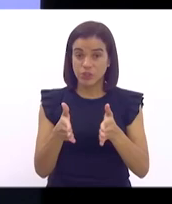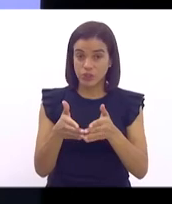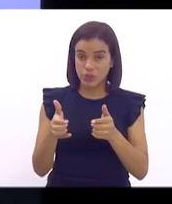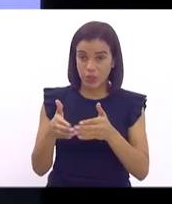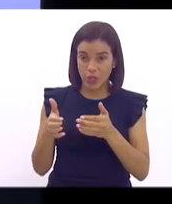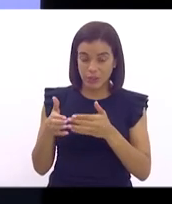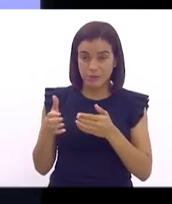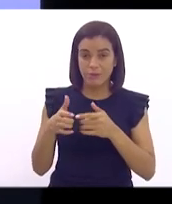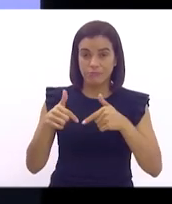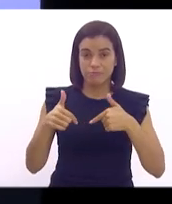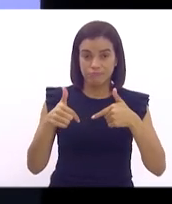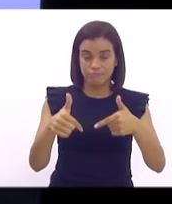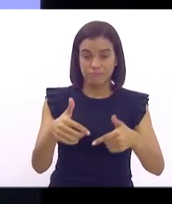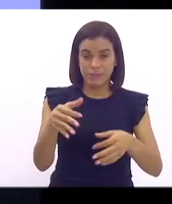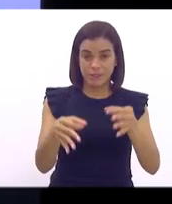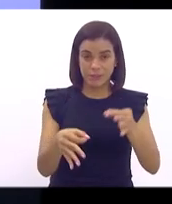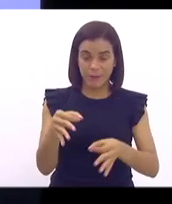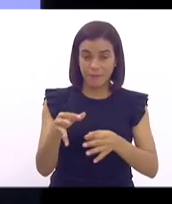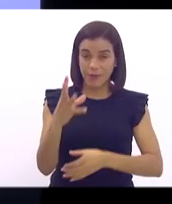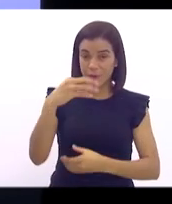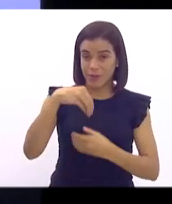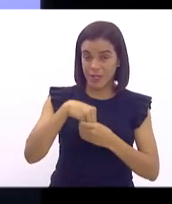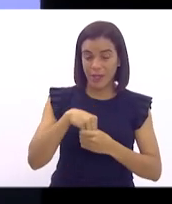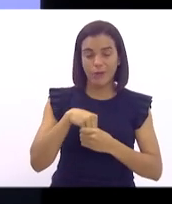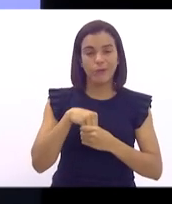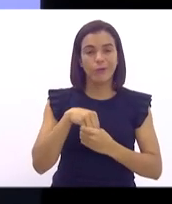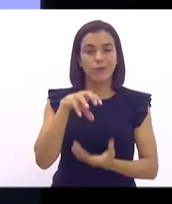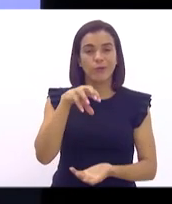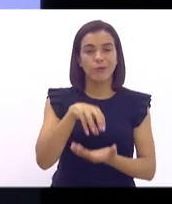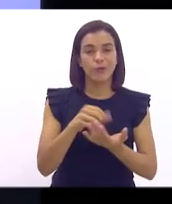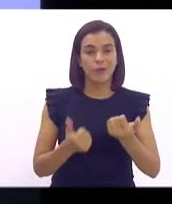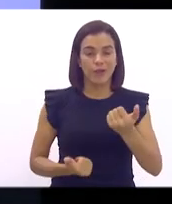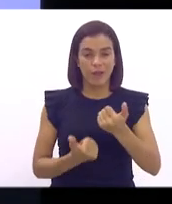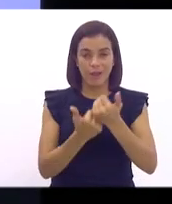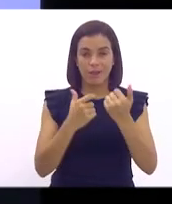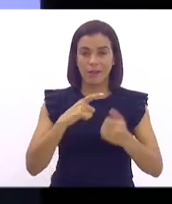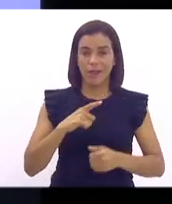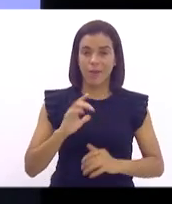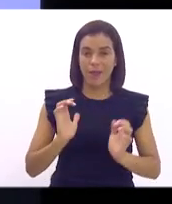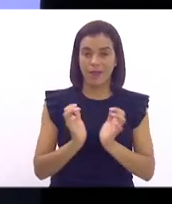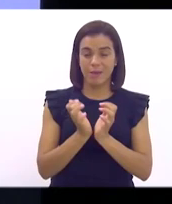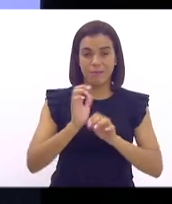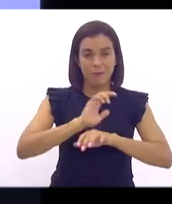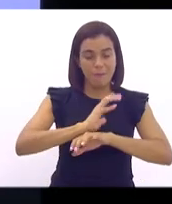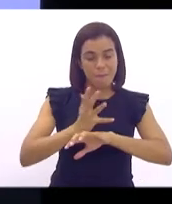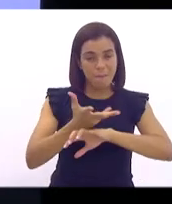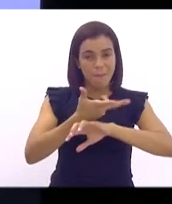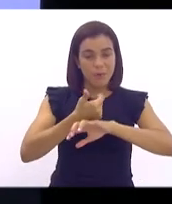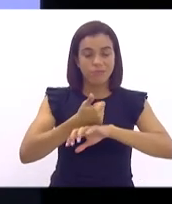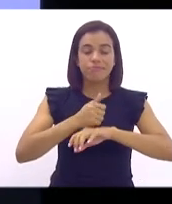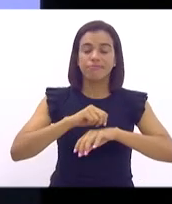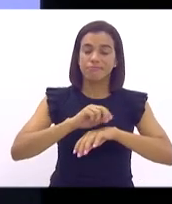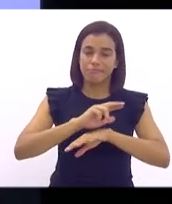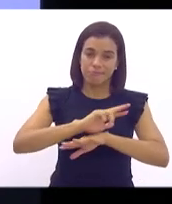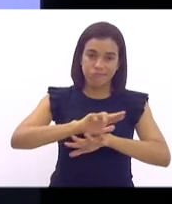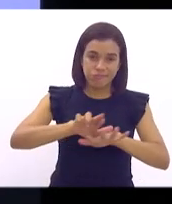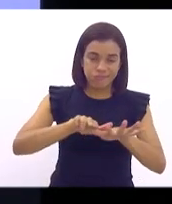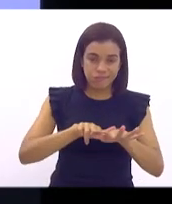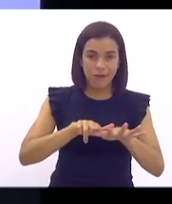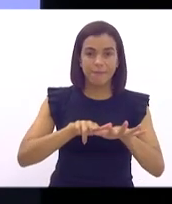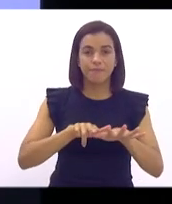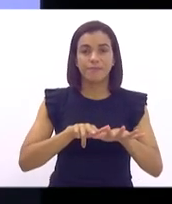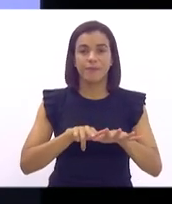órgãos de execução. Então, dentro do Núcleo de Apoio às Vítimas, a gente tem uma equipe multidisciplinar que atende vítimas, né, vítimas diretas